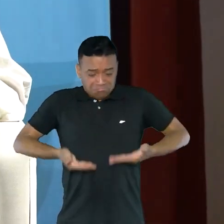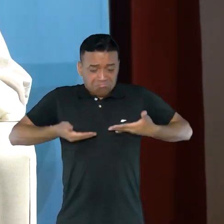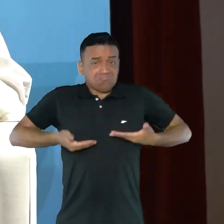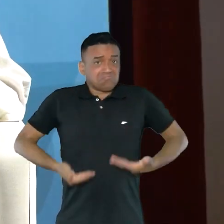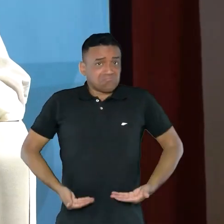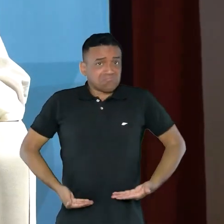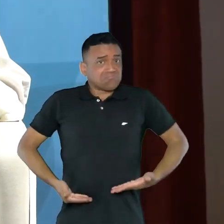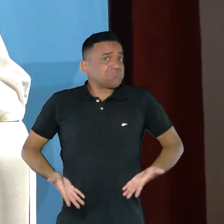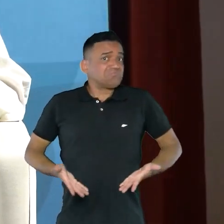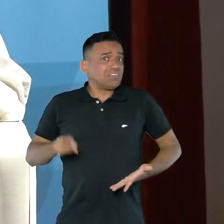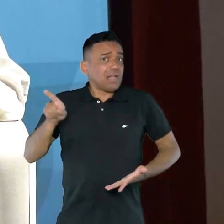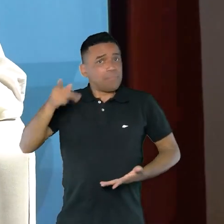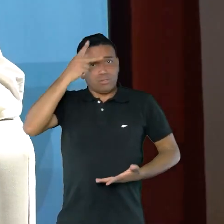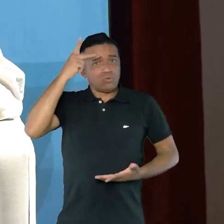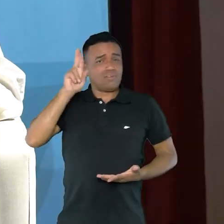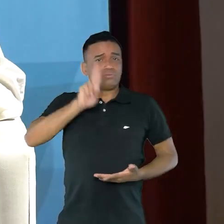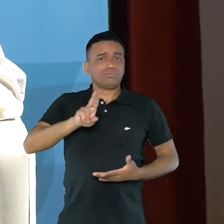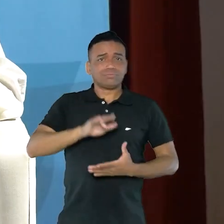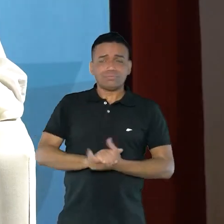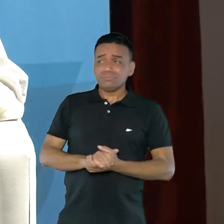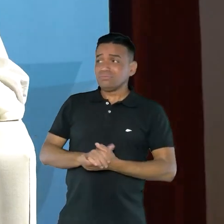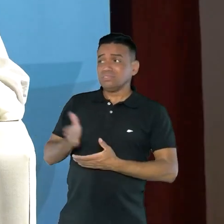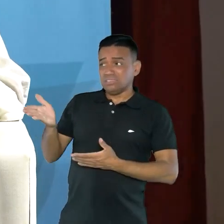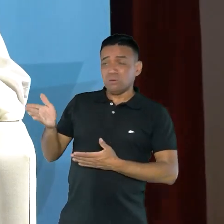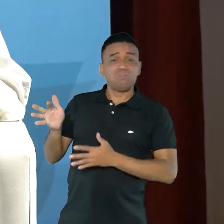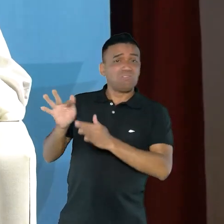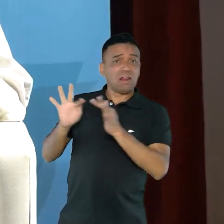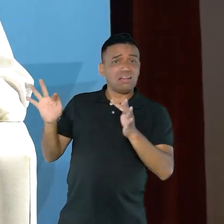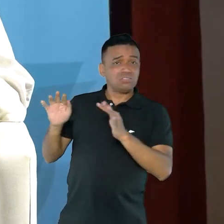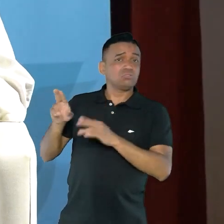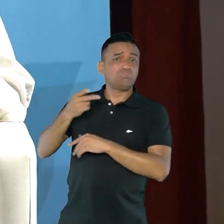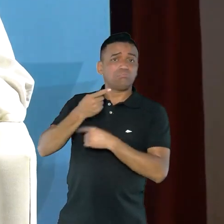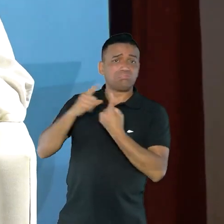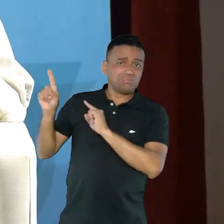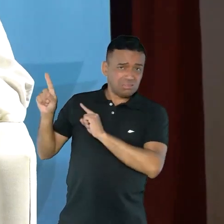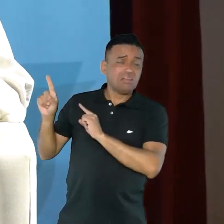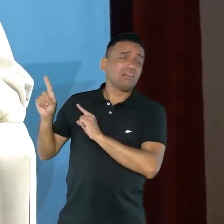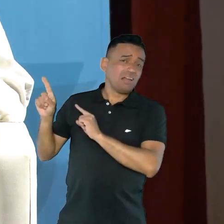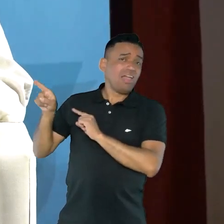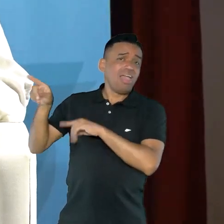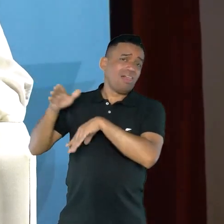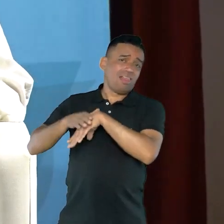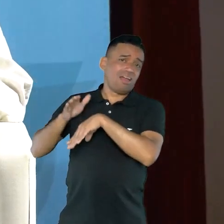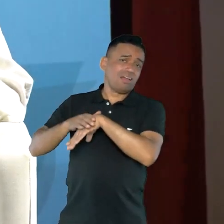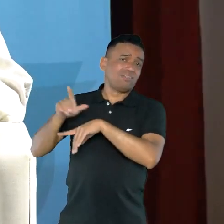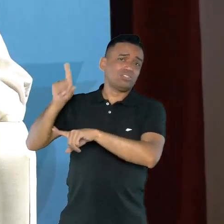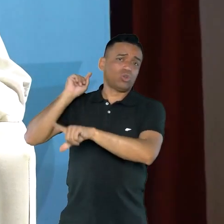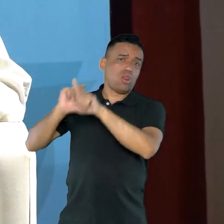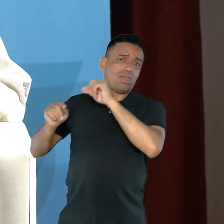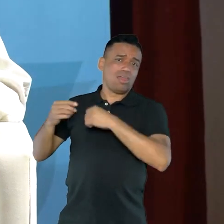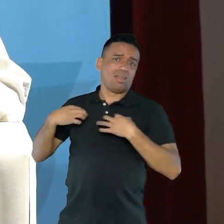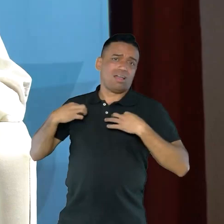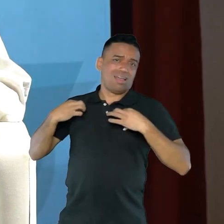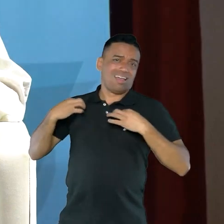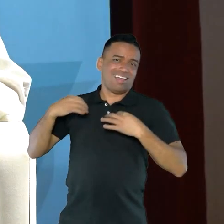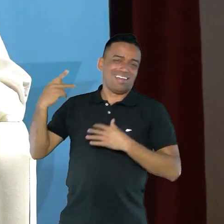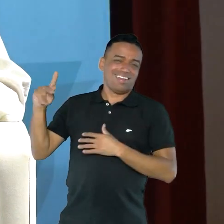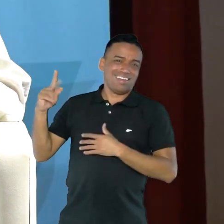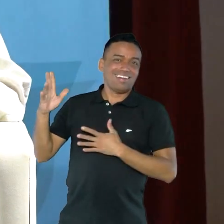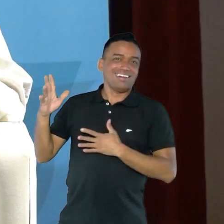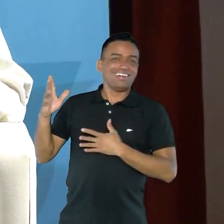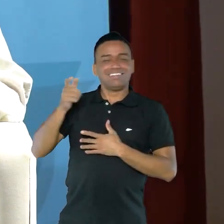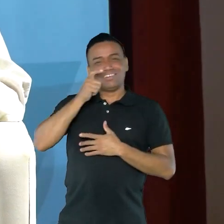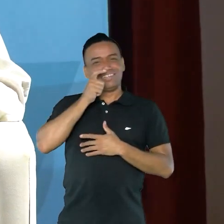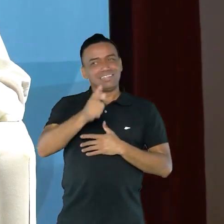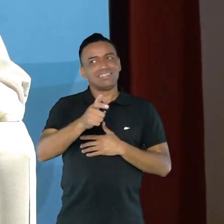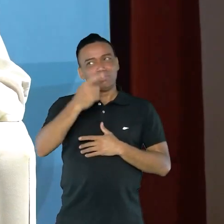força moral de fulano não se dá um respeito, né? Então, para mim tem sido bem interessante